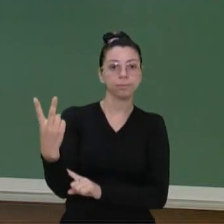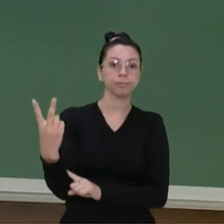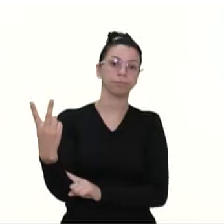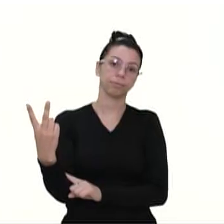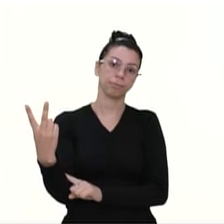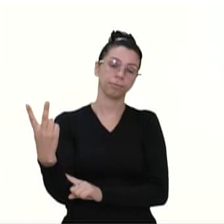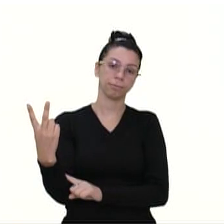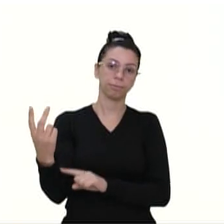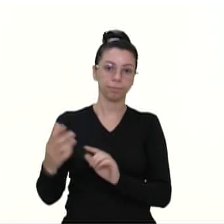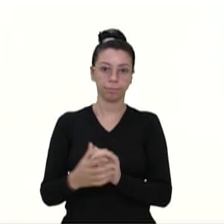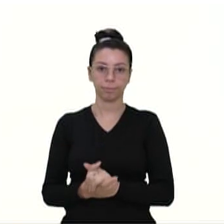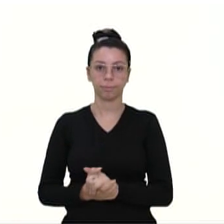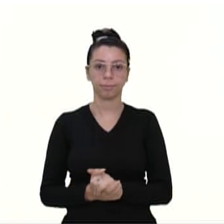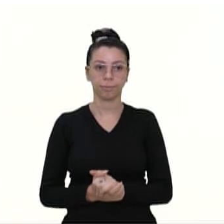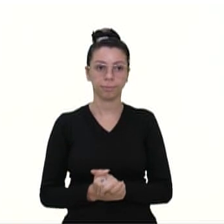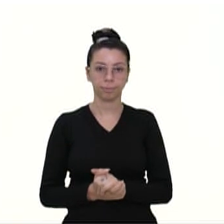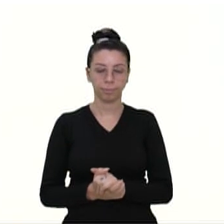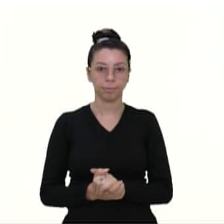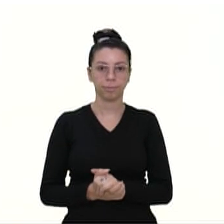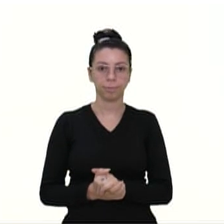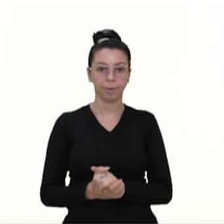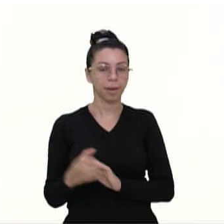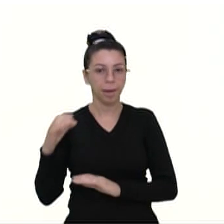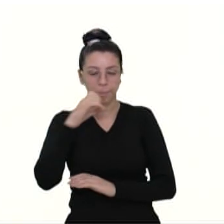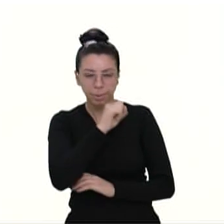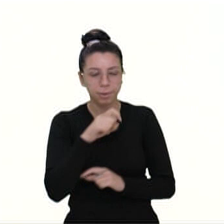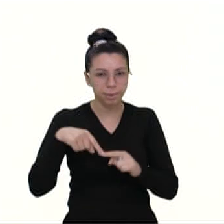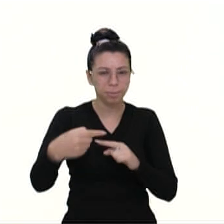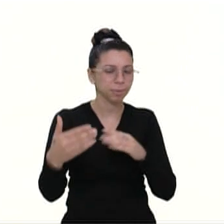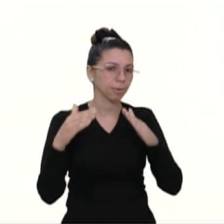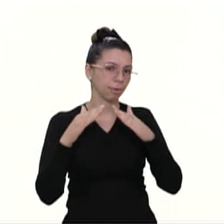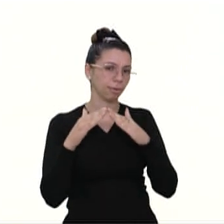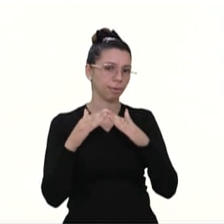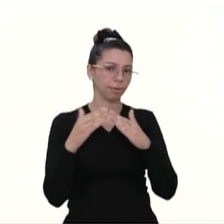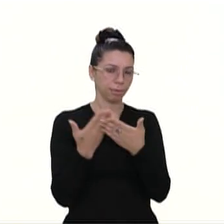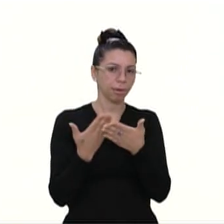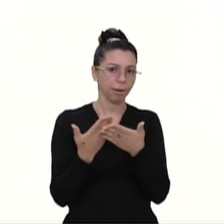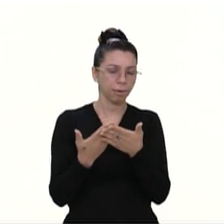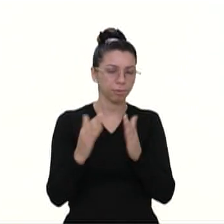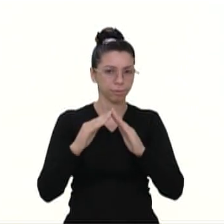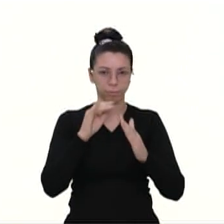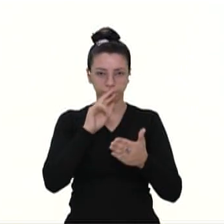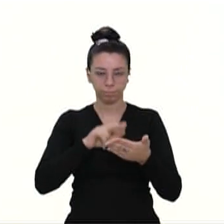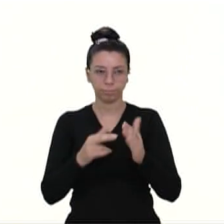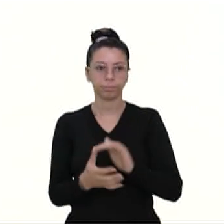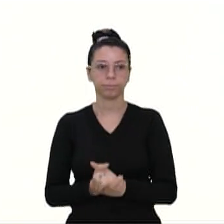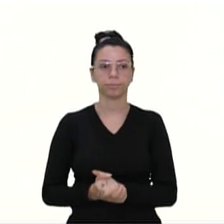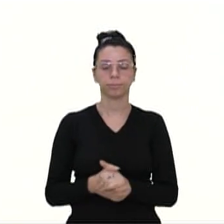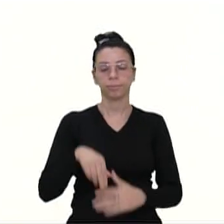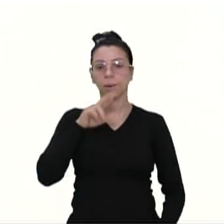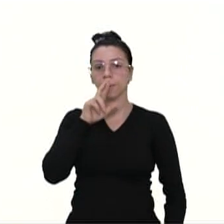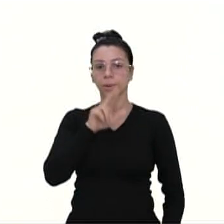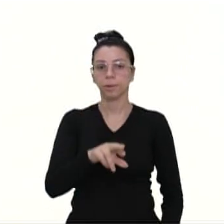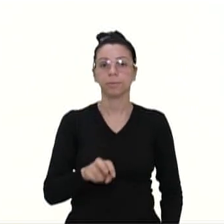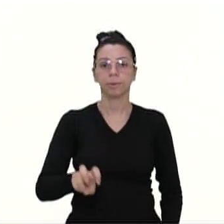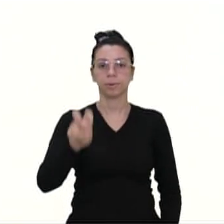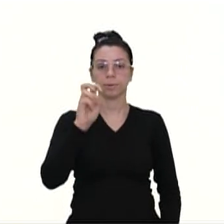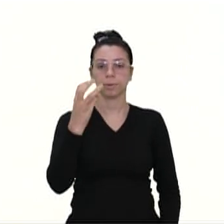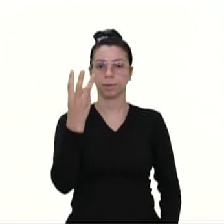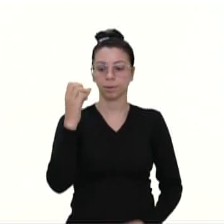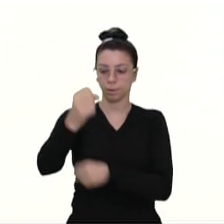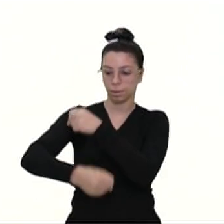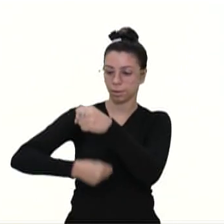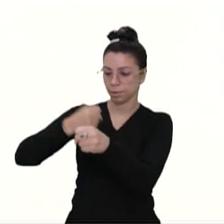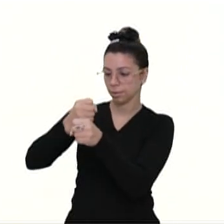em dias. Faz aí depois, rabisque depois da aula. Aqui, gente, a resposta, ó, 53 anos e